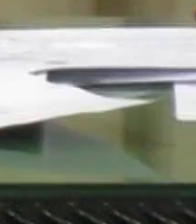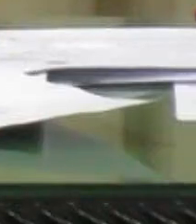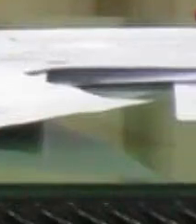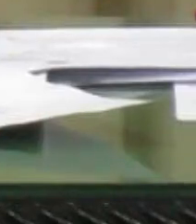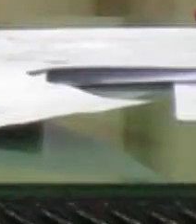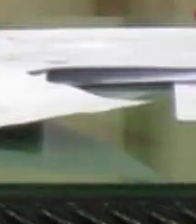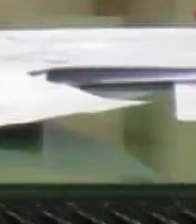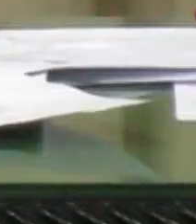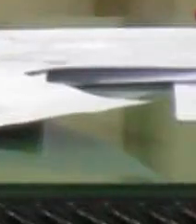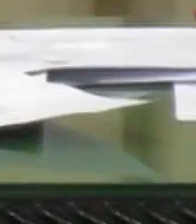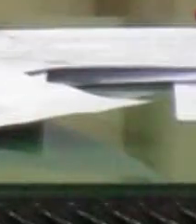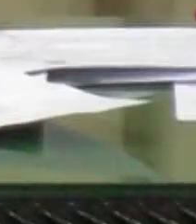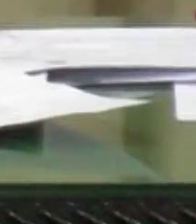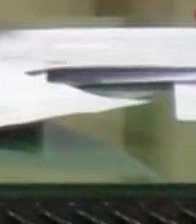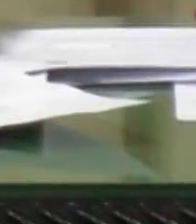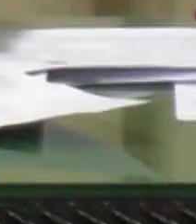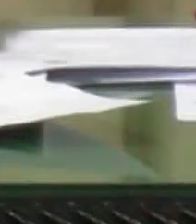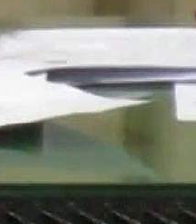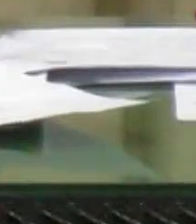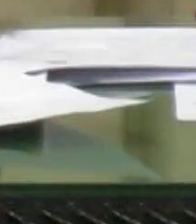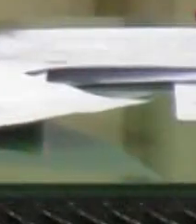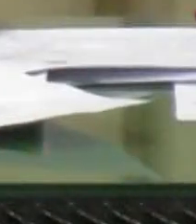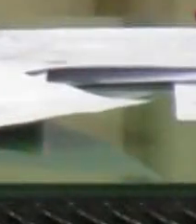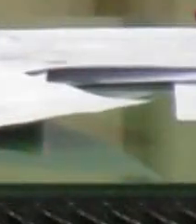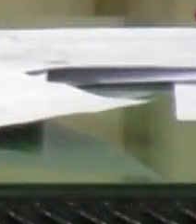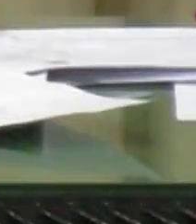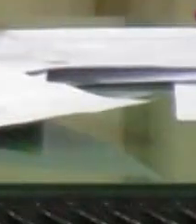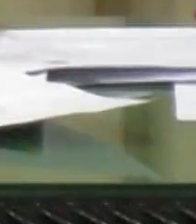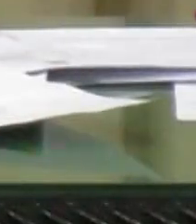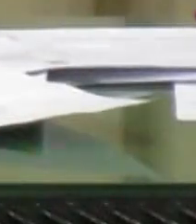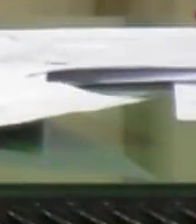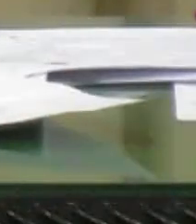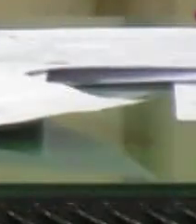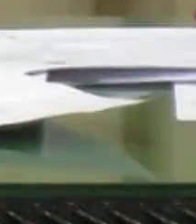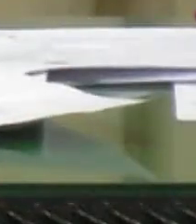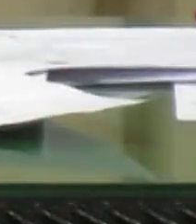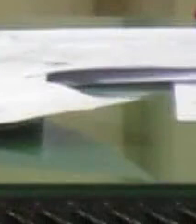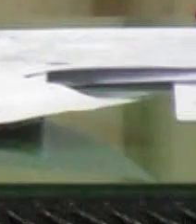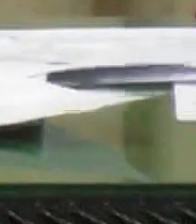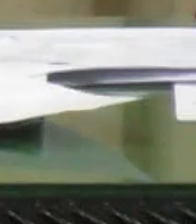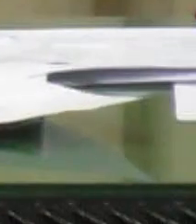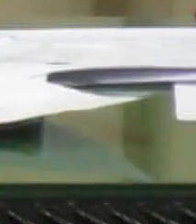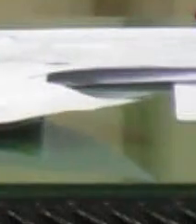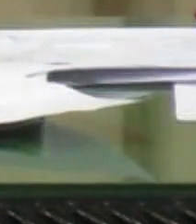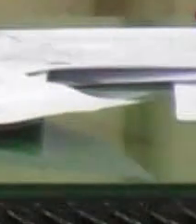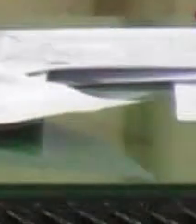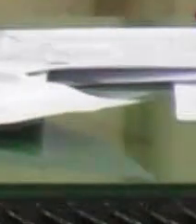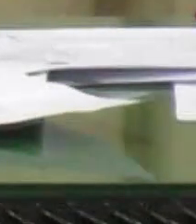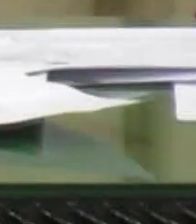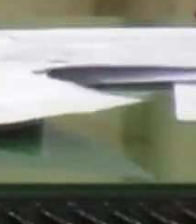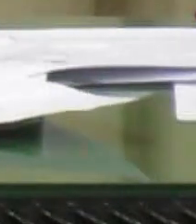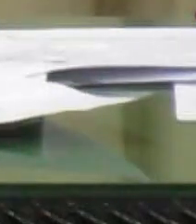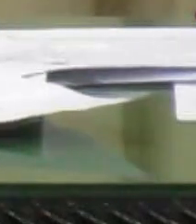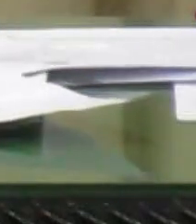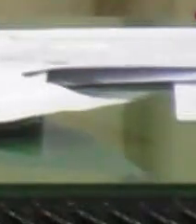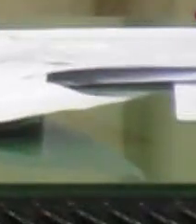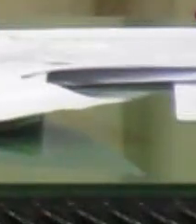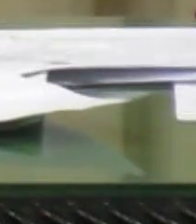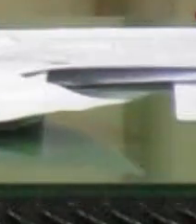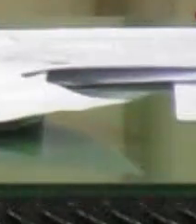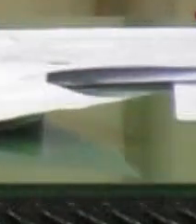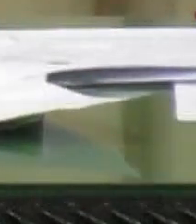a reunião para isso. Entendo as suas proposituras, mas nós vamos nos ater aqui ao âmbito